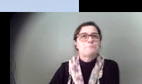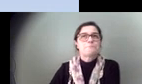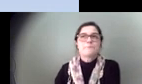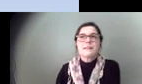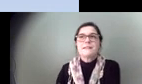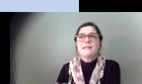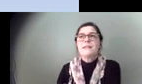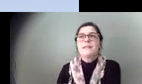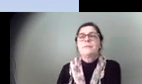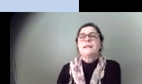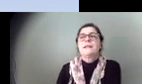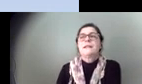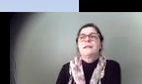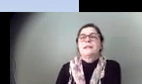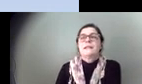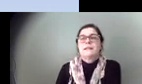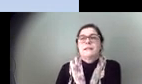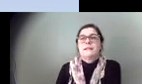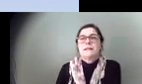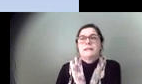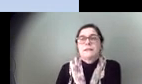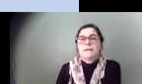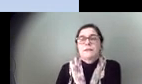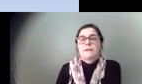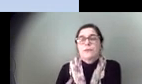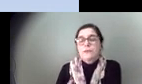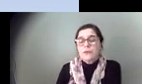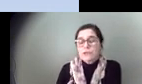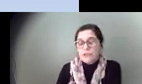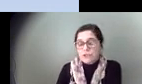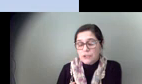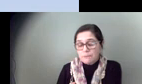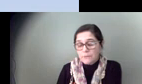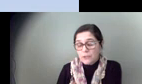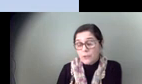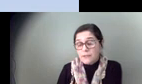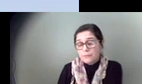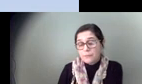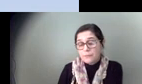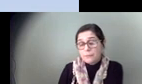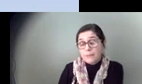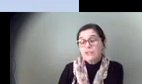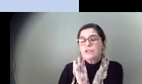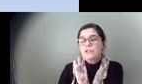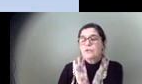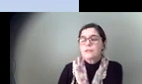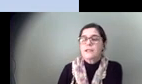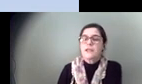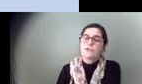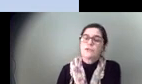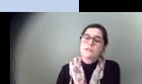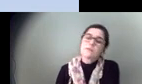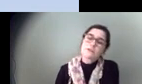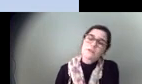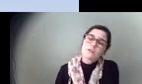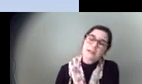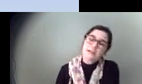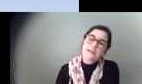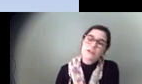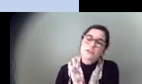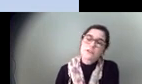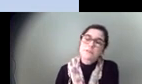gente sempre, é o que eu falo, a gente, na nossa prática docente, nós temos